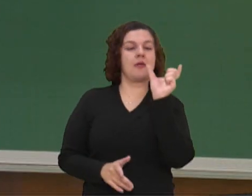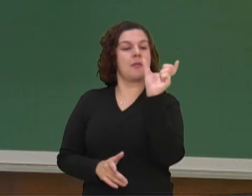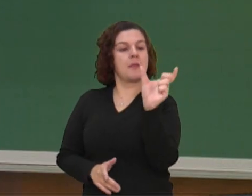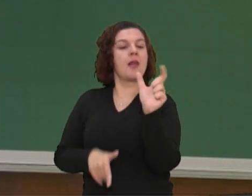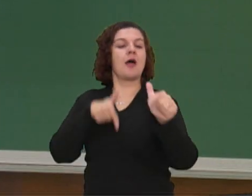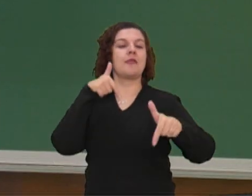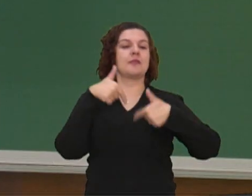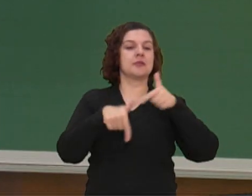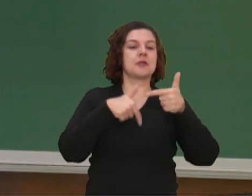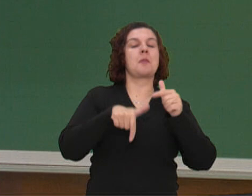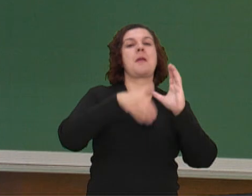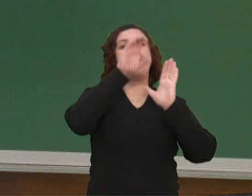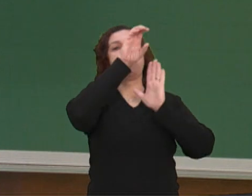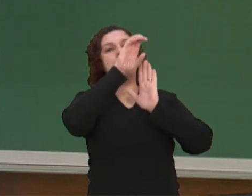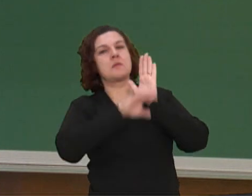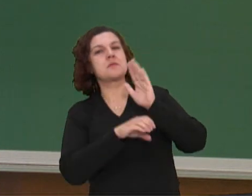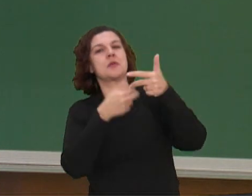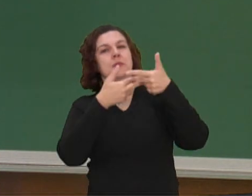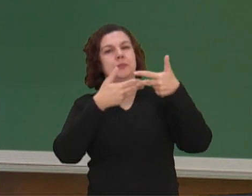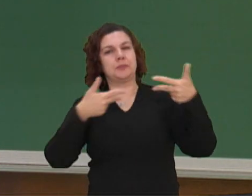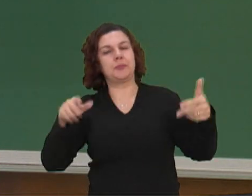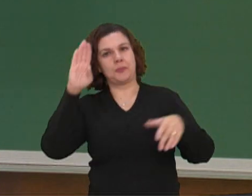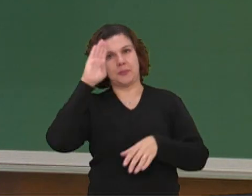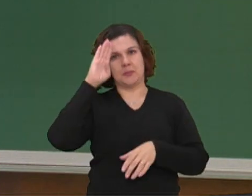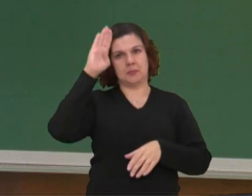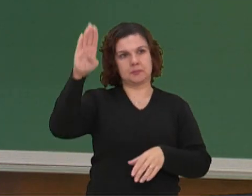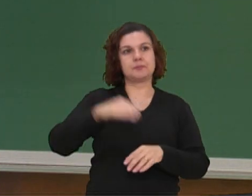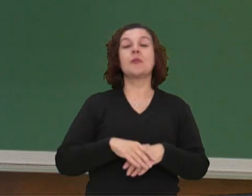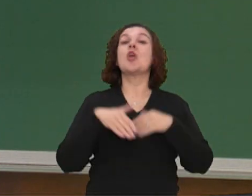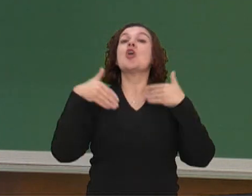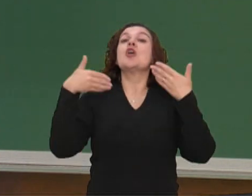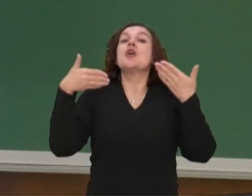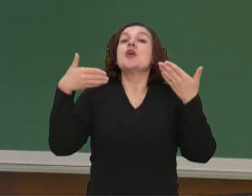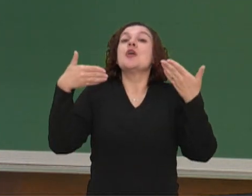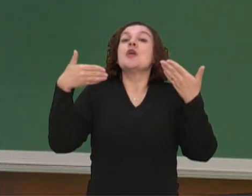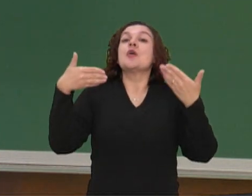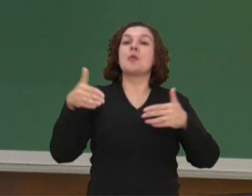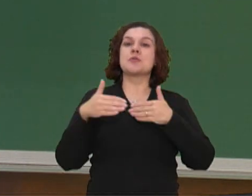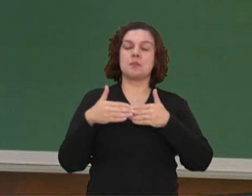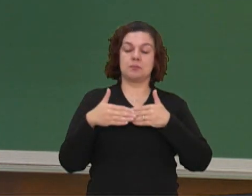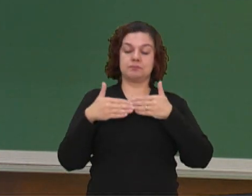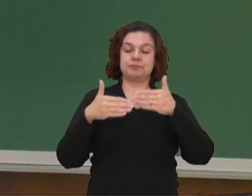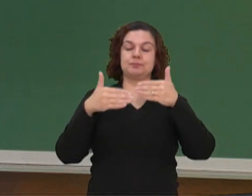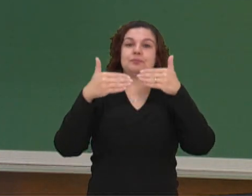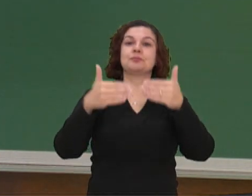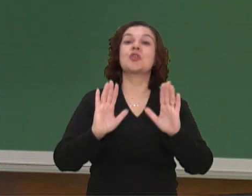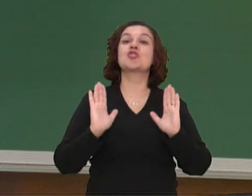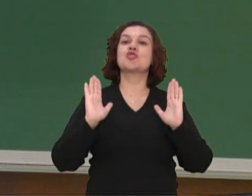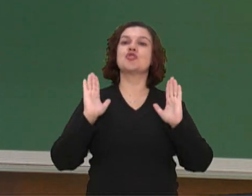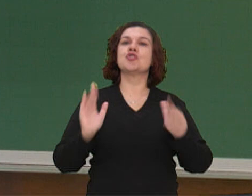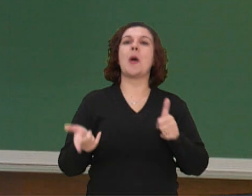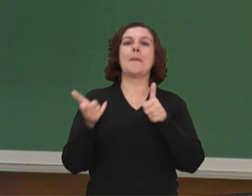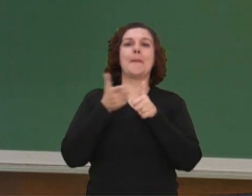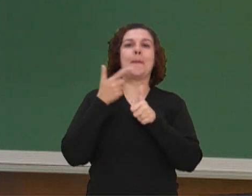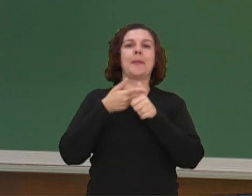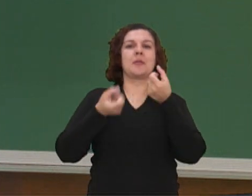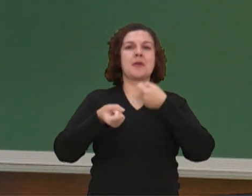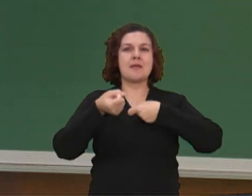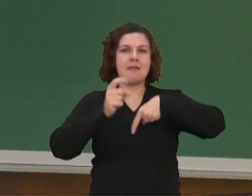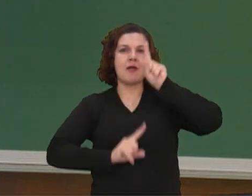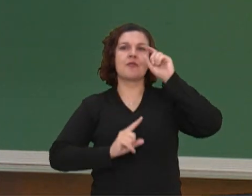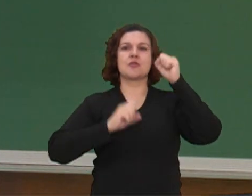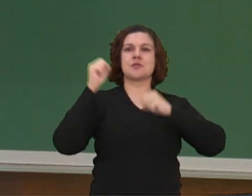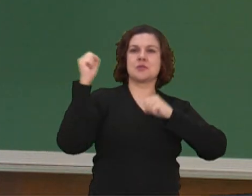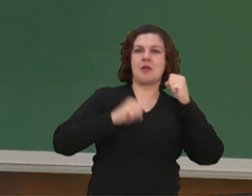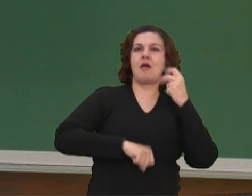seus conceitos básicos principais. E como esse processo que nós já estudamos, primeira revolução, segunda,